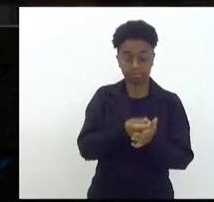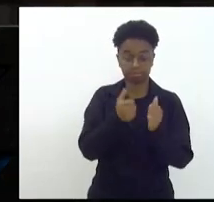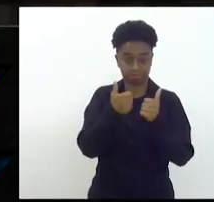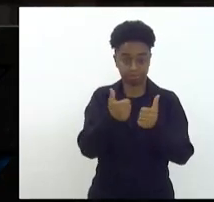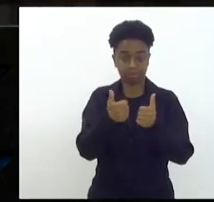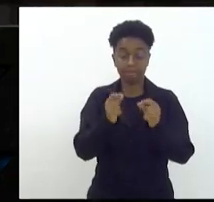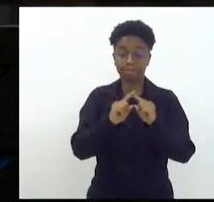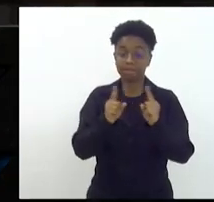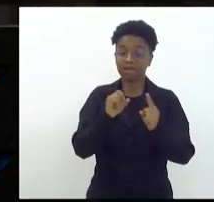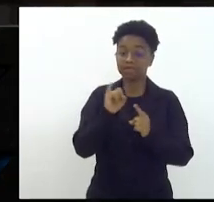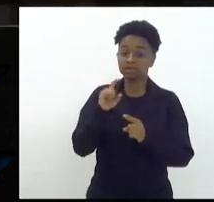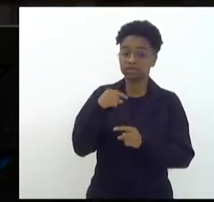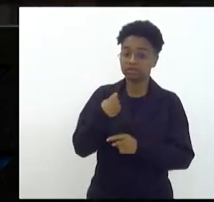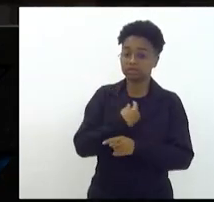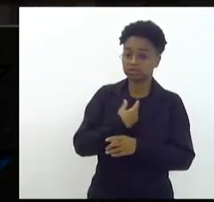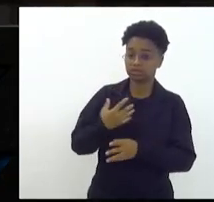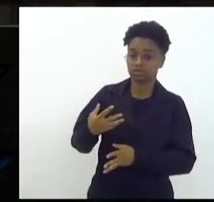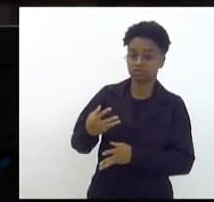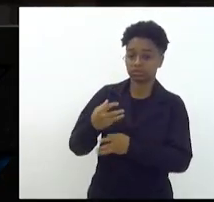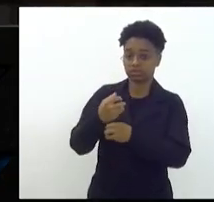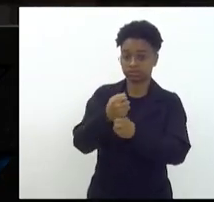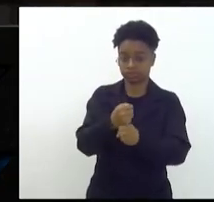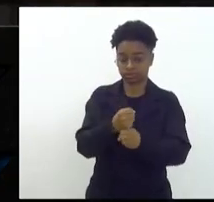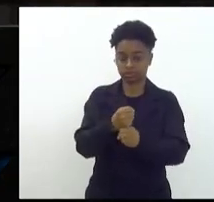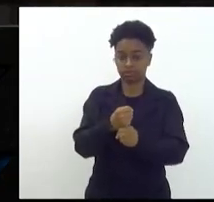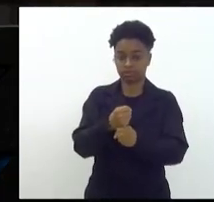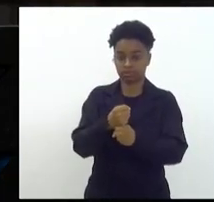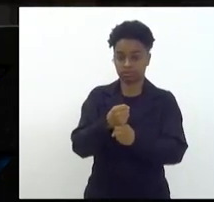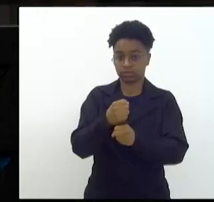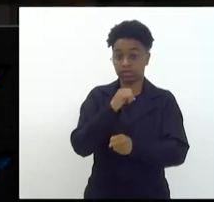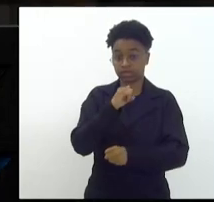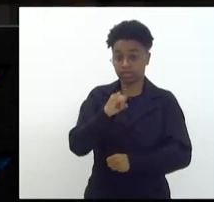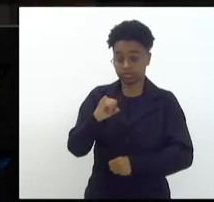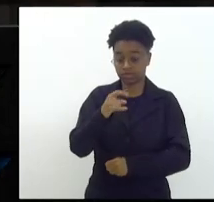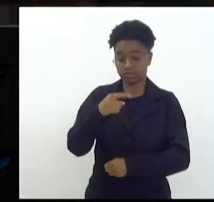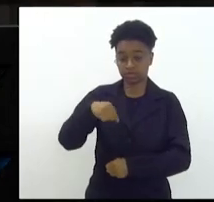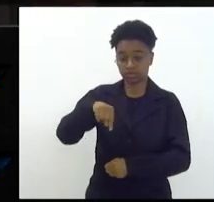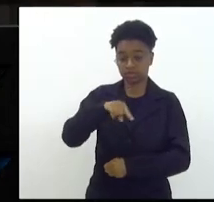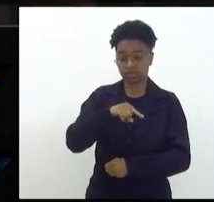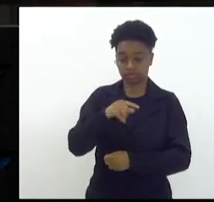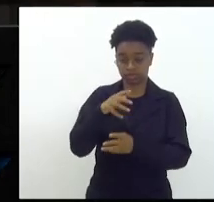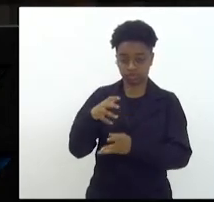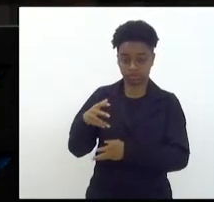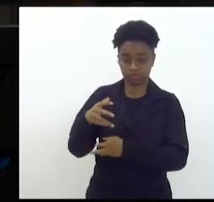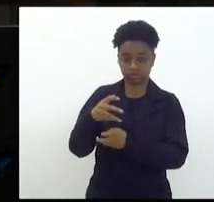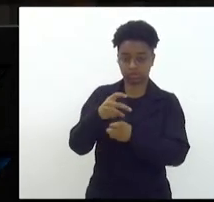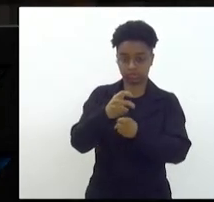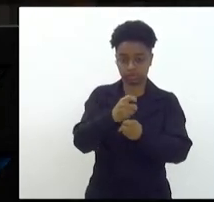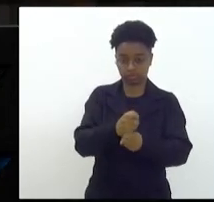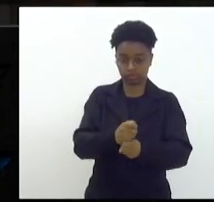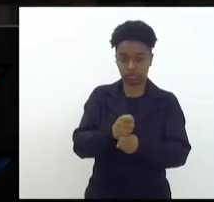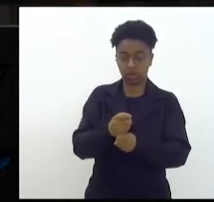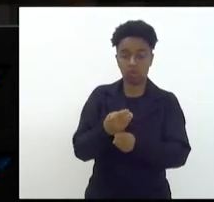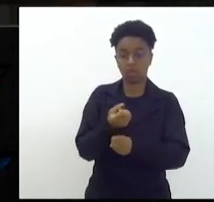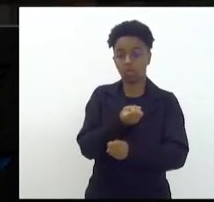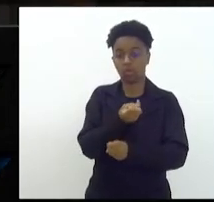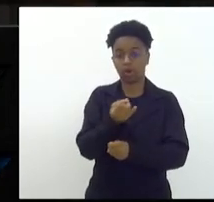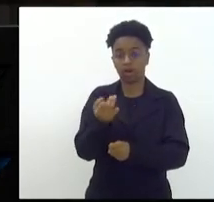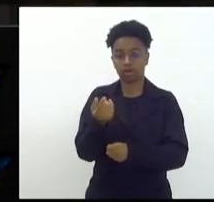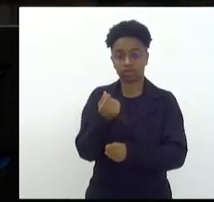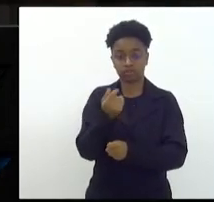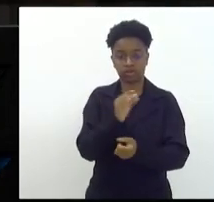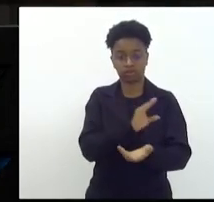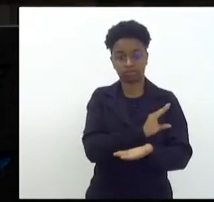computa deputada Érica quando você computa no cálculo das receitas as não